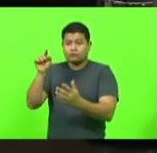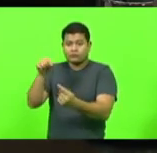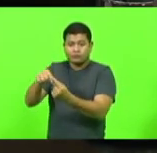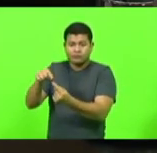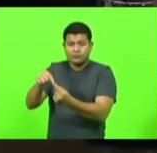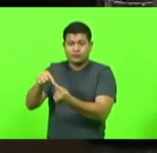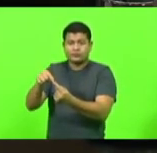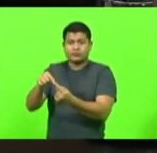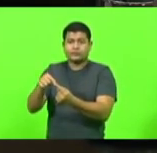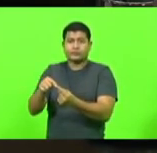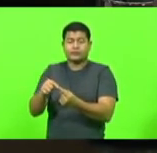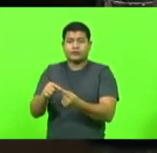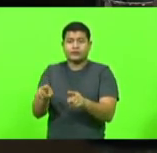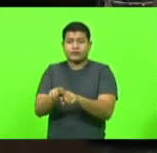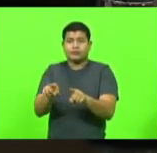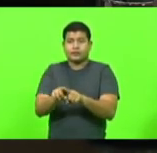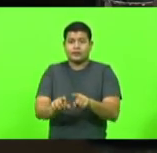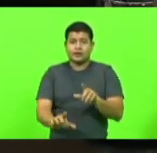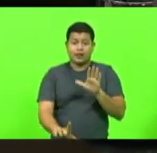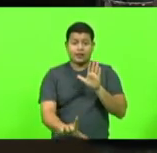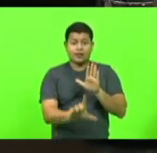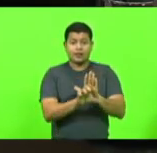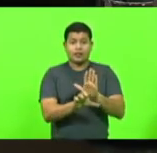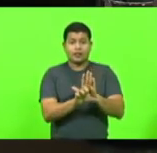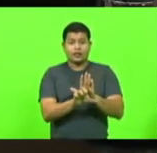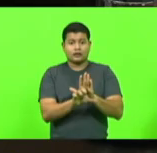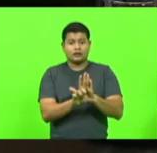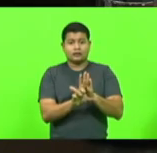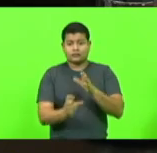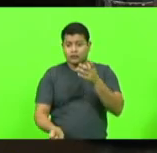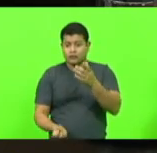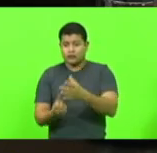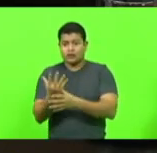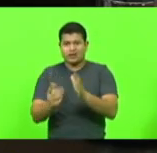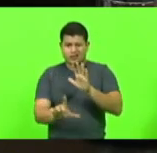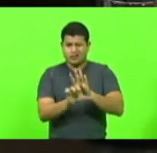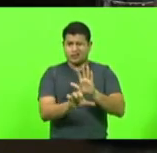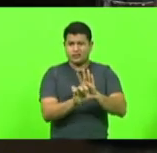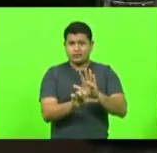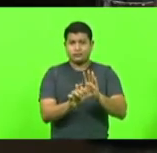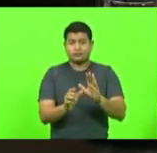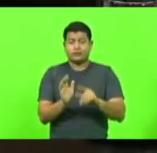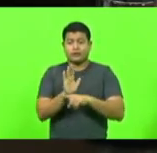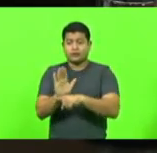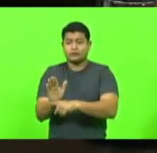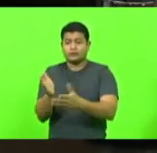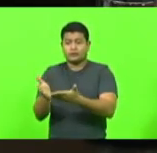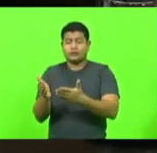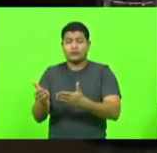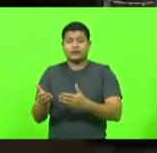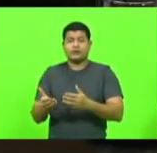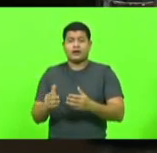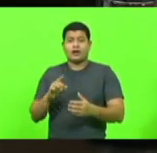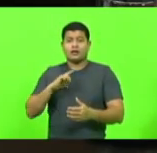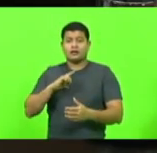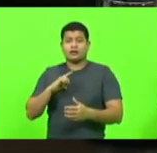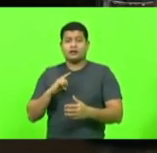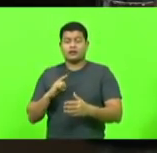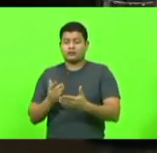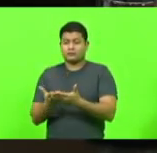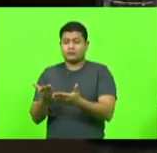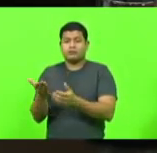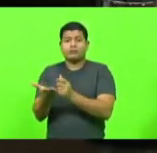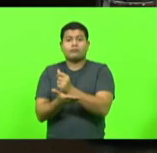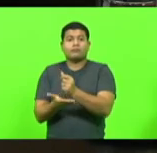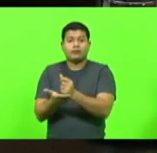que propiciem piso salarial para esses profissionais. É uma maneira, uma forma de conseguirmos